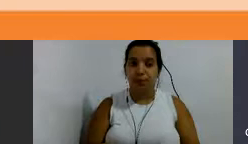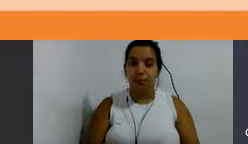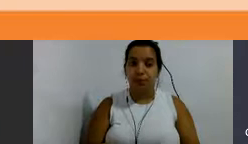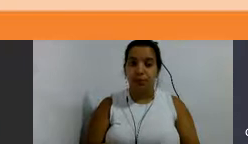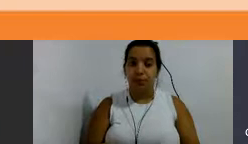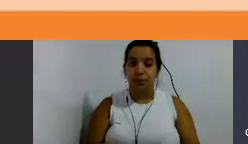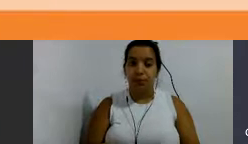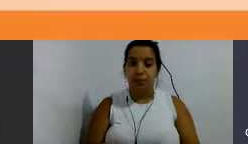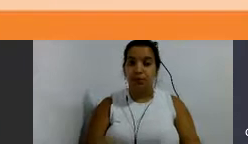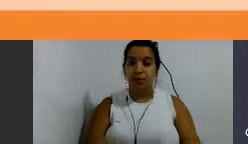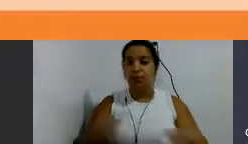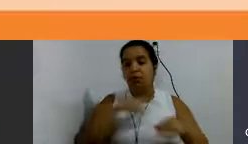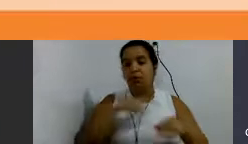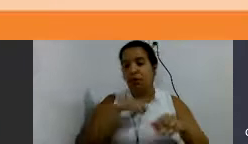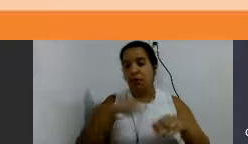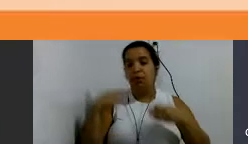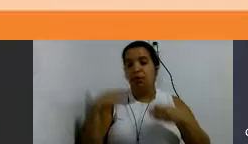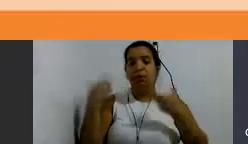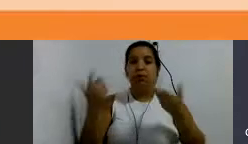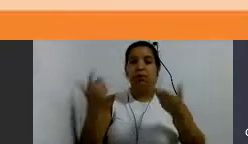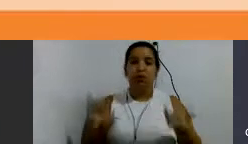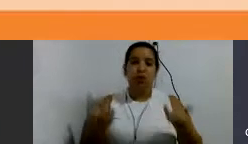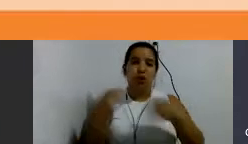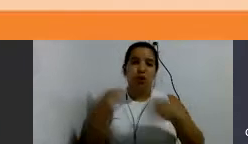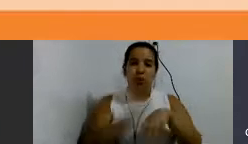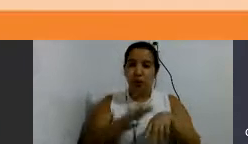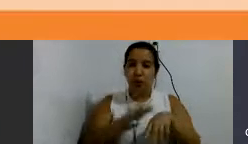diversas apresentações de doenças.